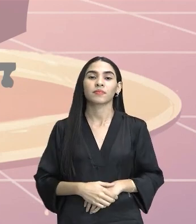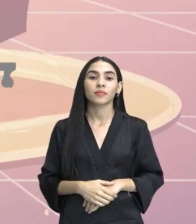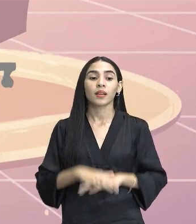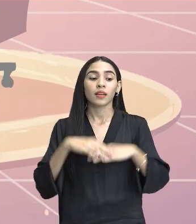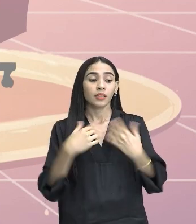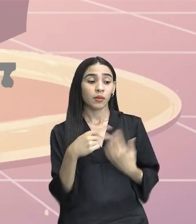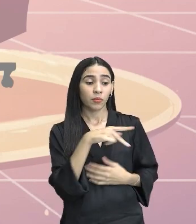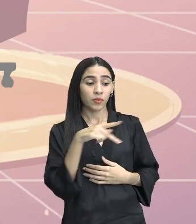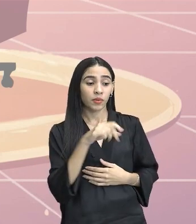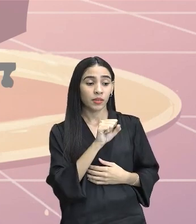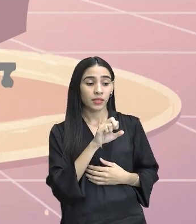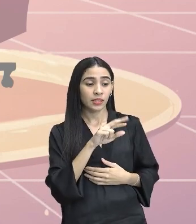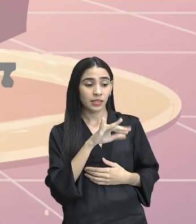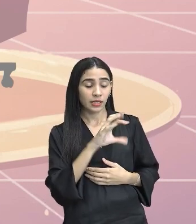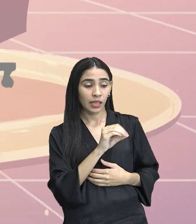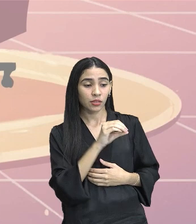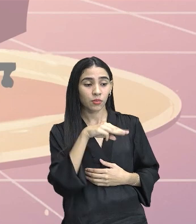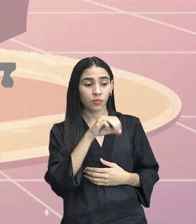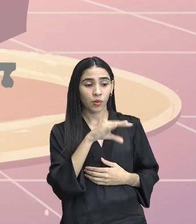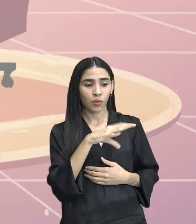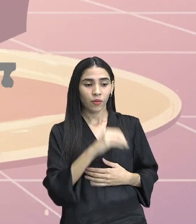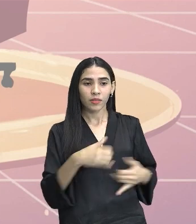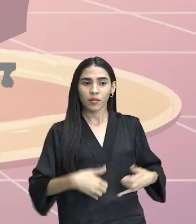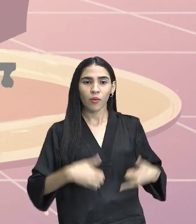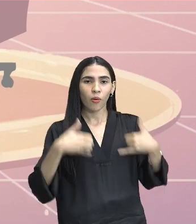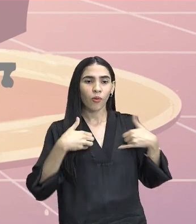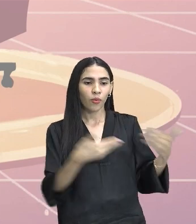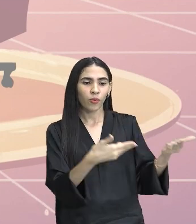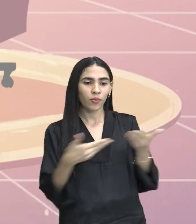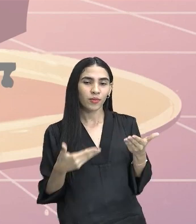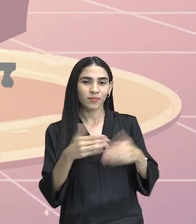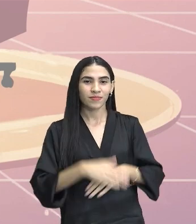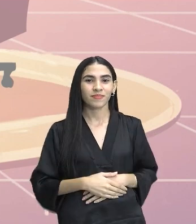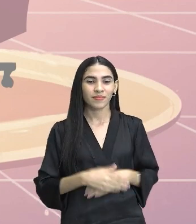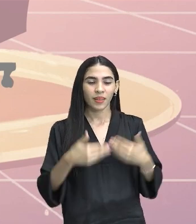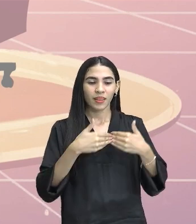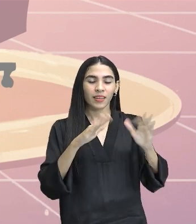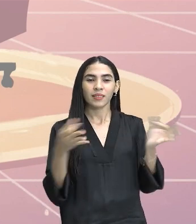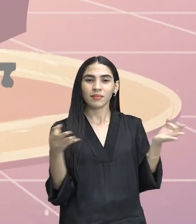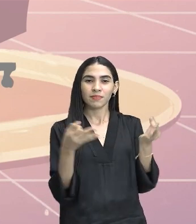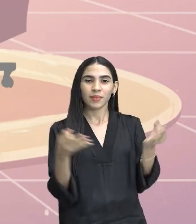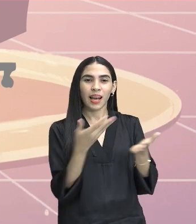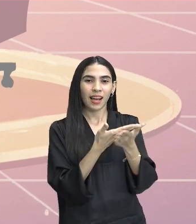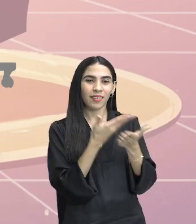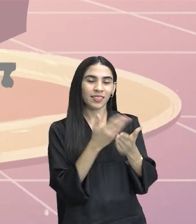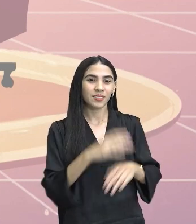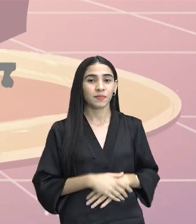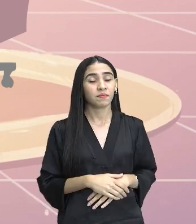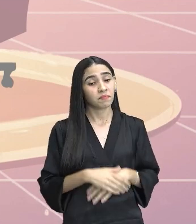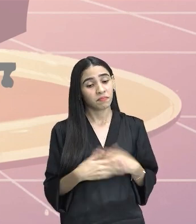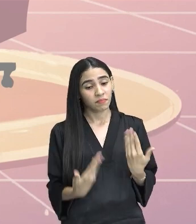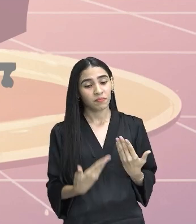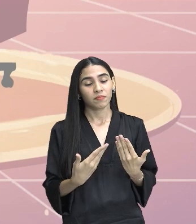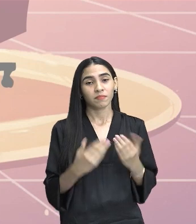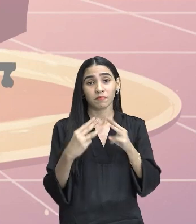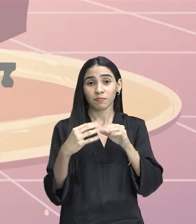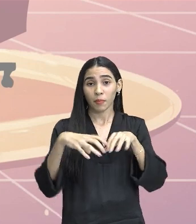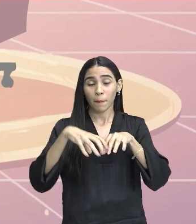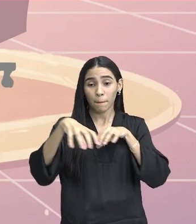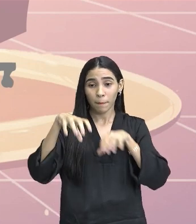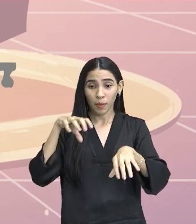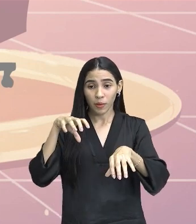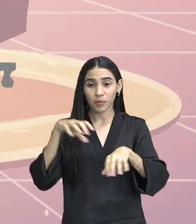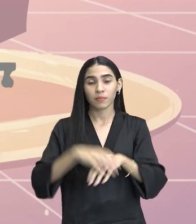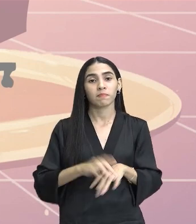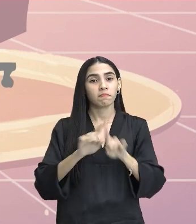Professor Serge Moscovici, é uma honra ter o senhor conosco para brilhantar a nossa aula, mesmo que de modo virtual, mas